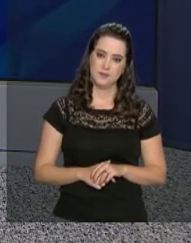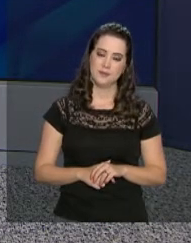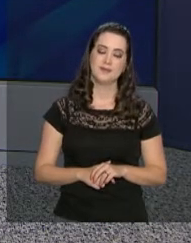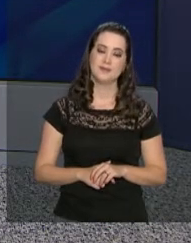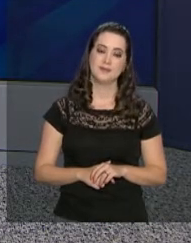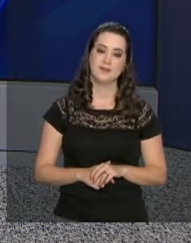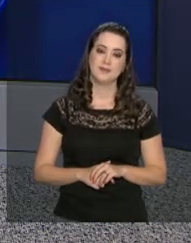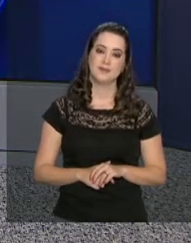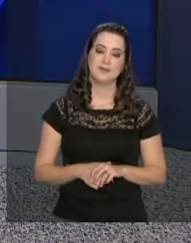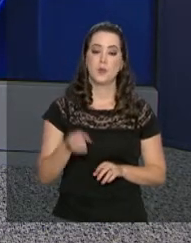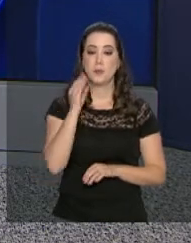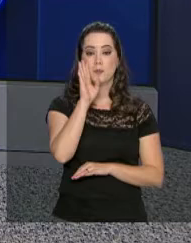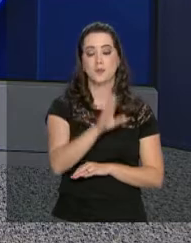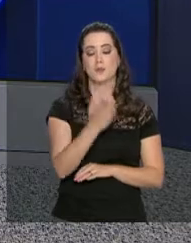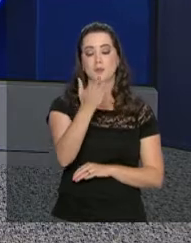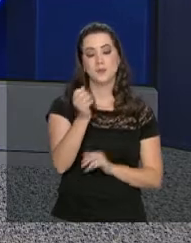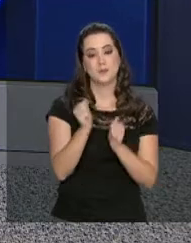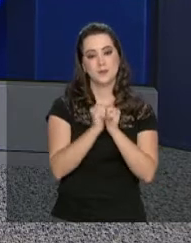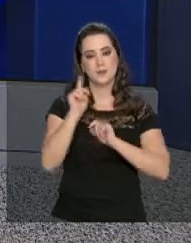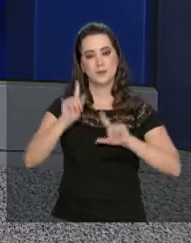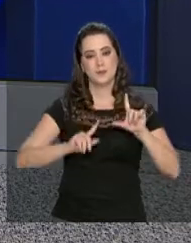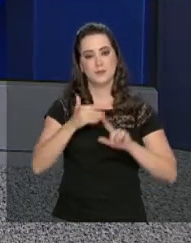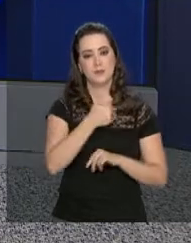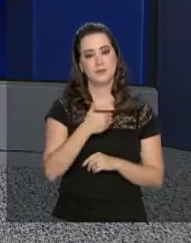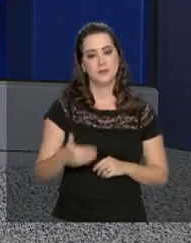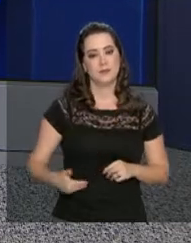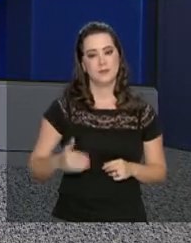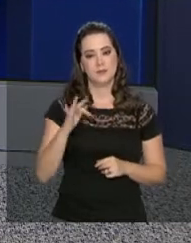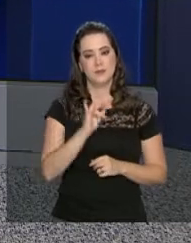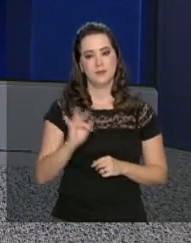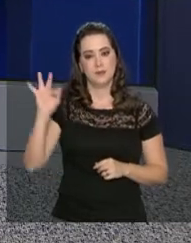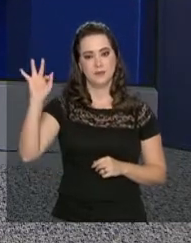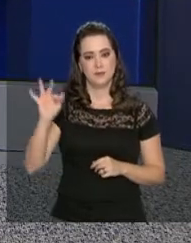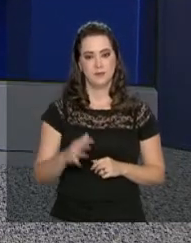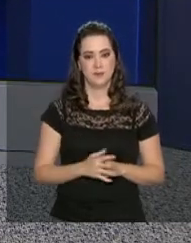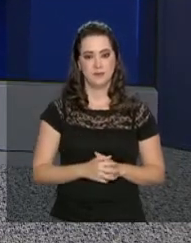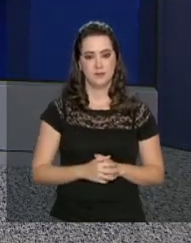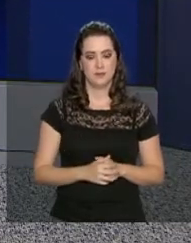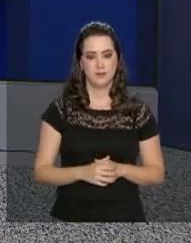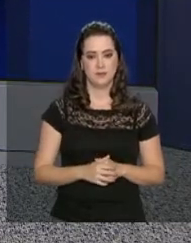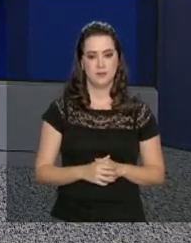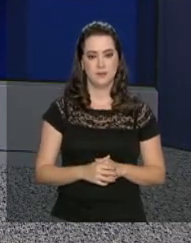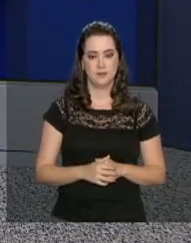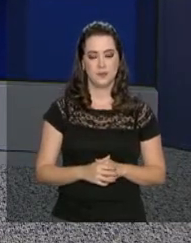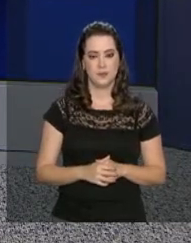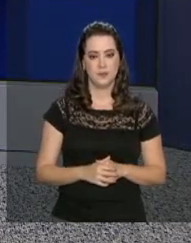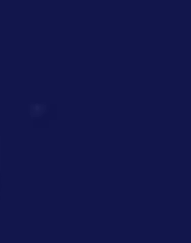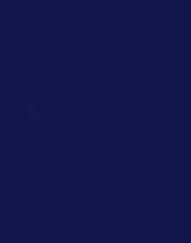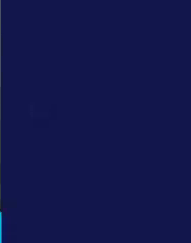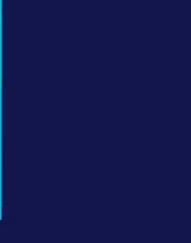61998678787. Ótima tarde para você e continue com a gente aqui na NBR, a TV do Governo Federal.